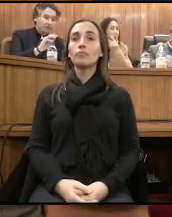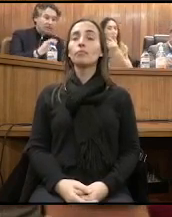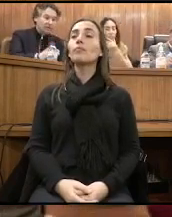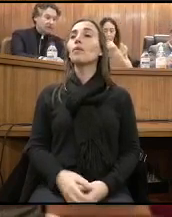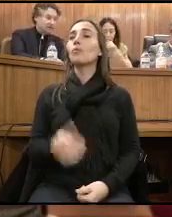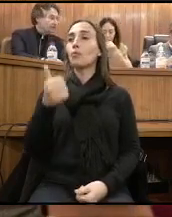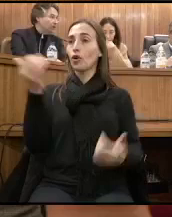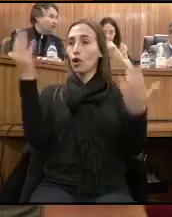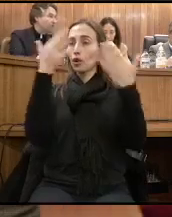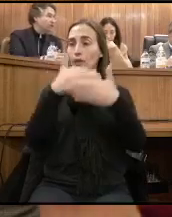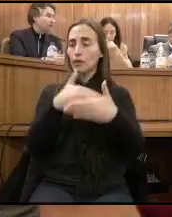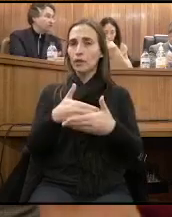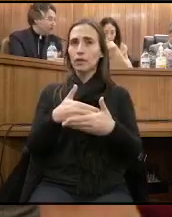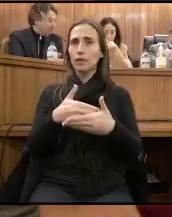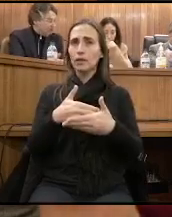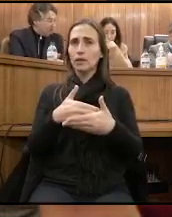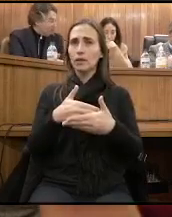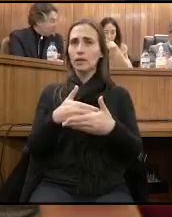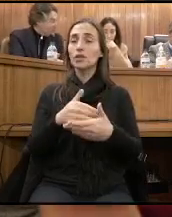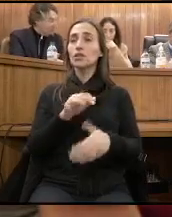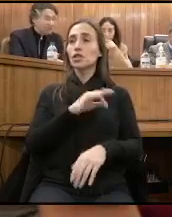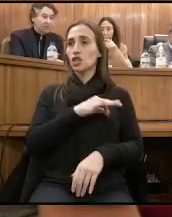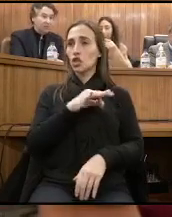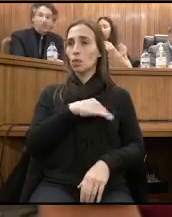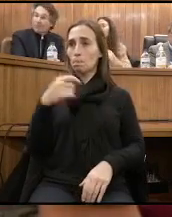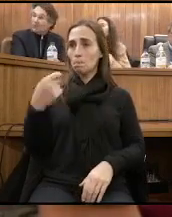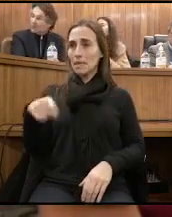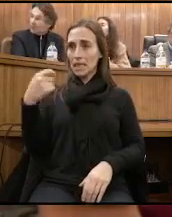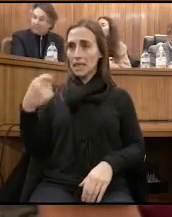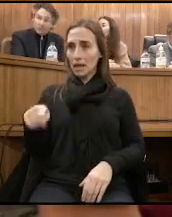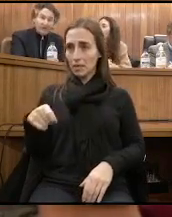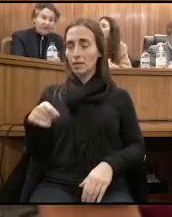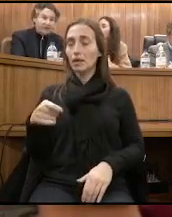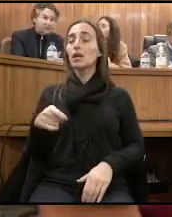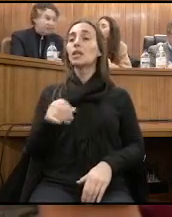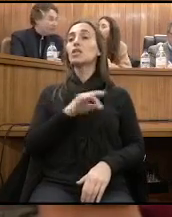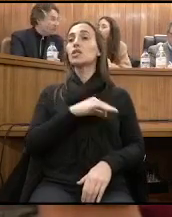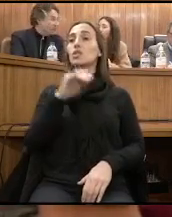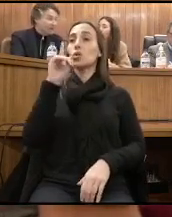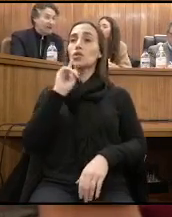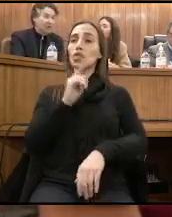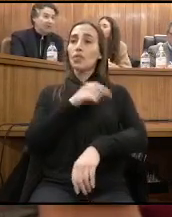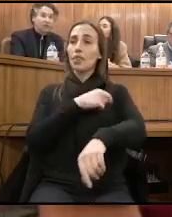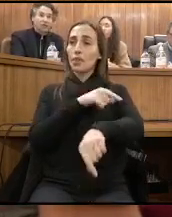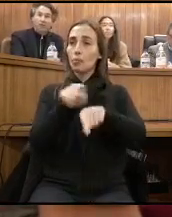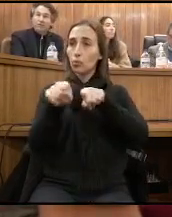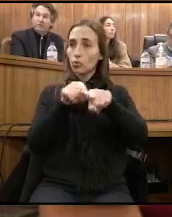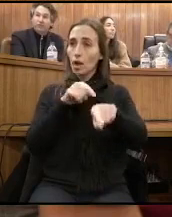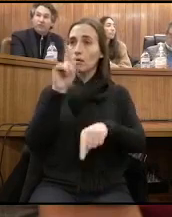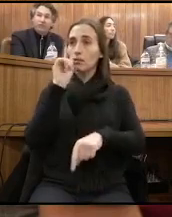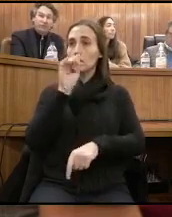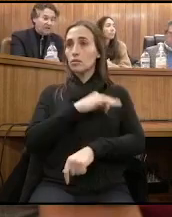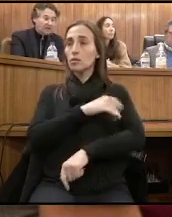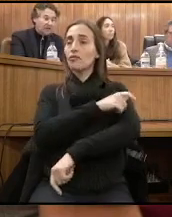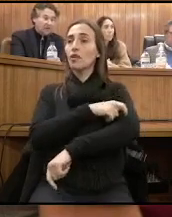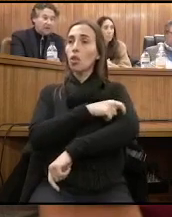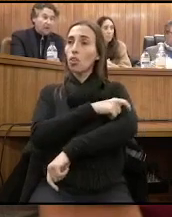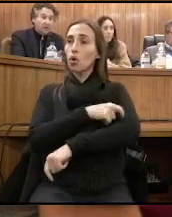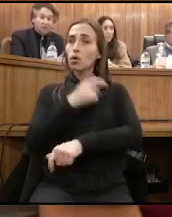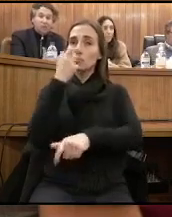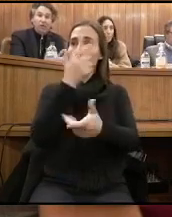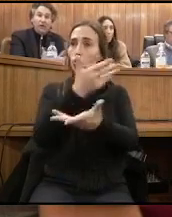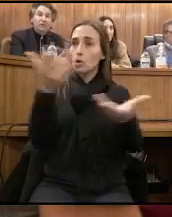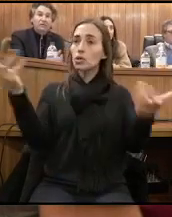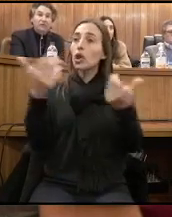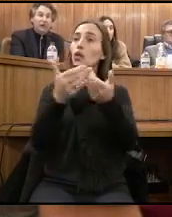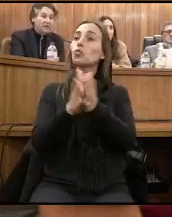Bem, boa noite, senhores, Sr. Presidente, senhores e senhoras deputadas, senhores membros da Câmara, vereadores, público presente. A